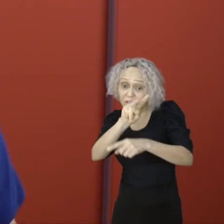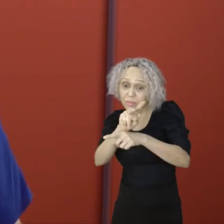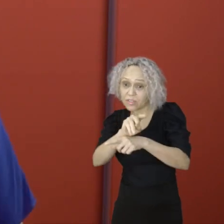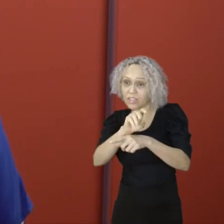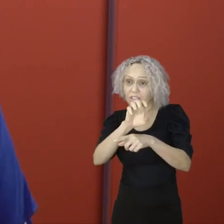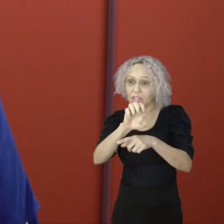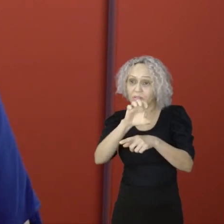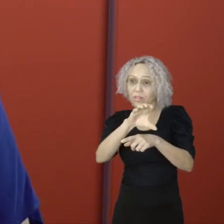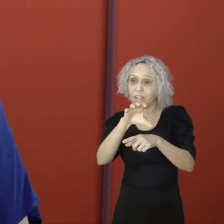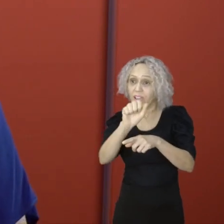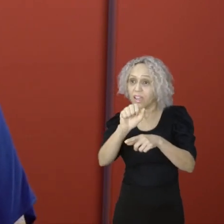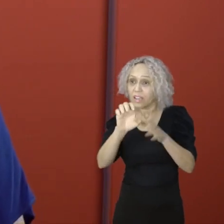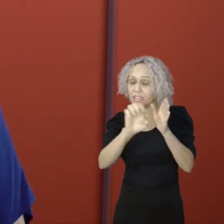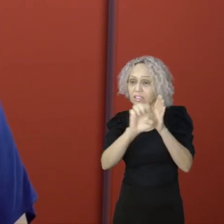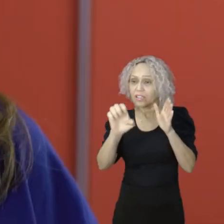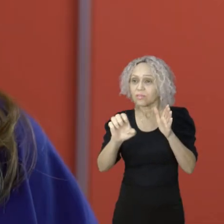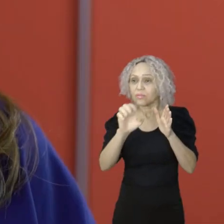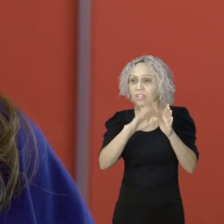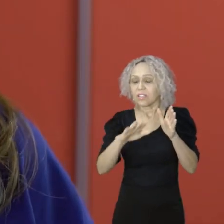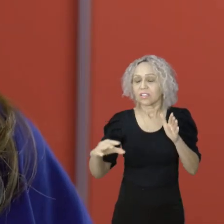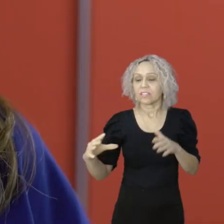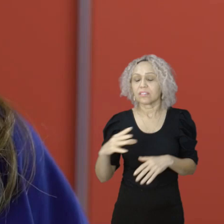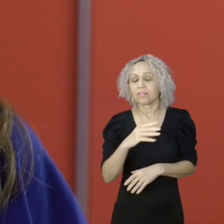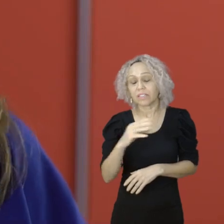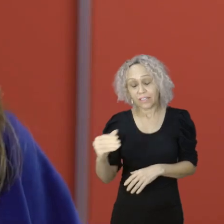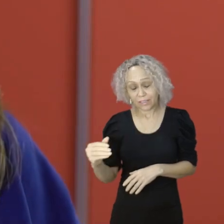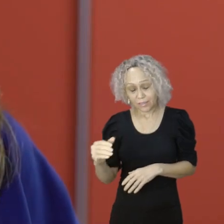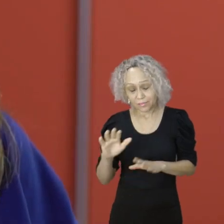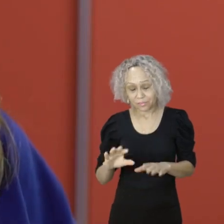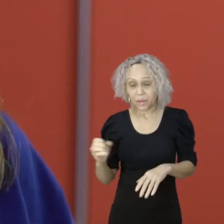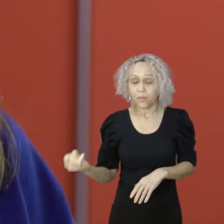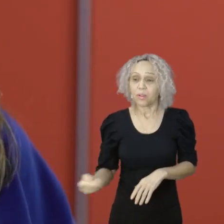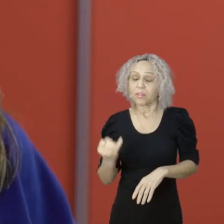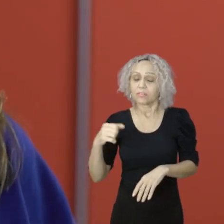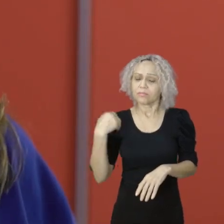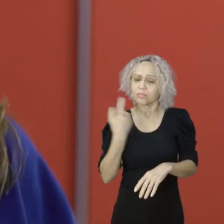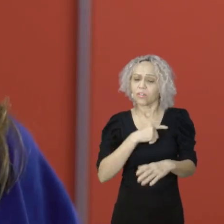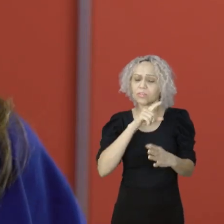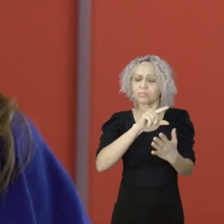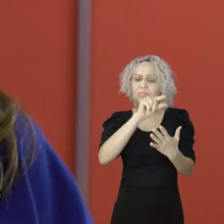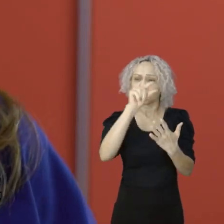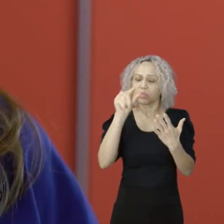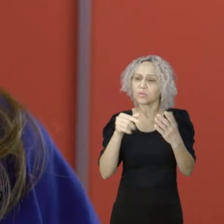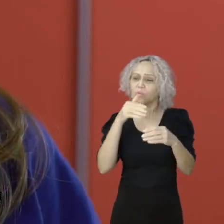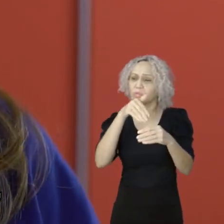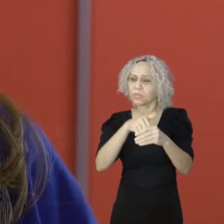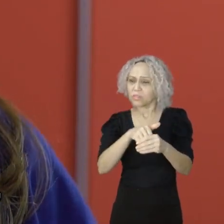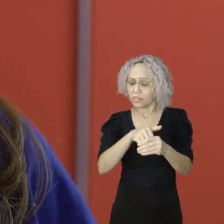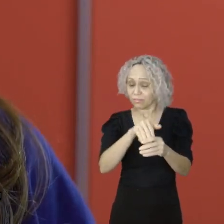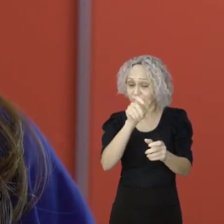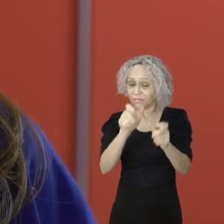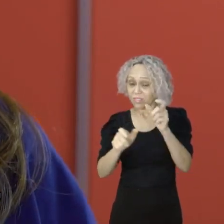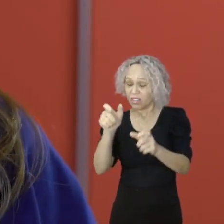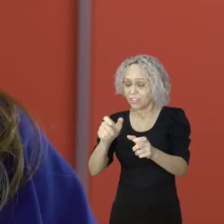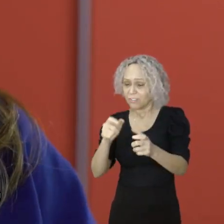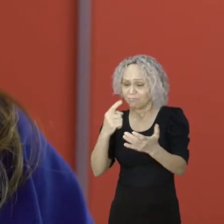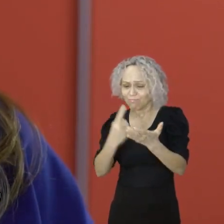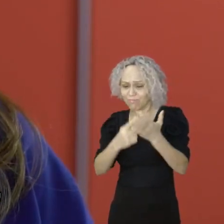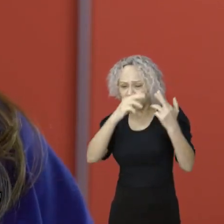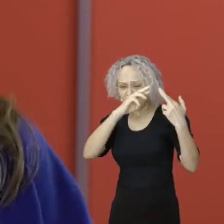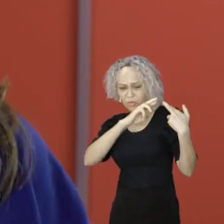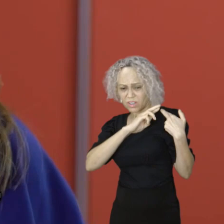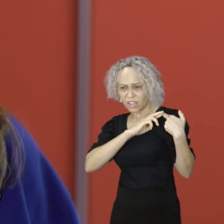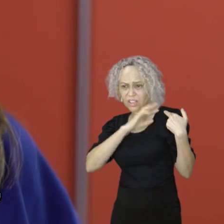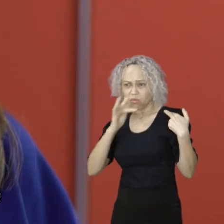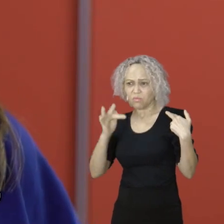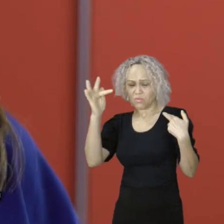o Estatuto da Criança e do Adolescente. É muito importante que a gente escolha conselheiros que tenham compromisso com o